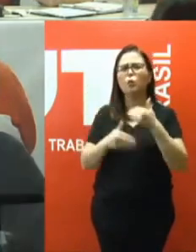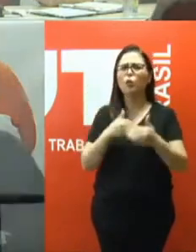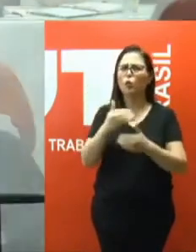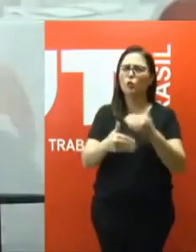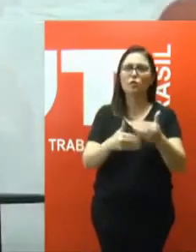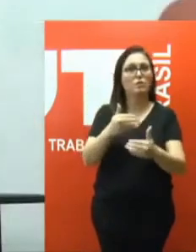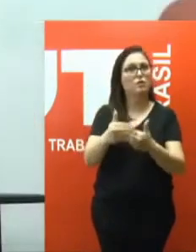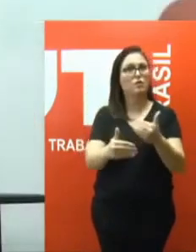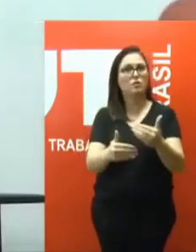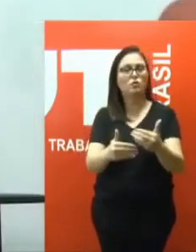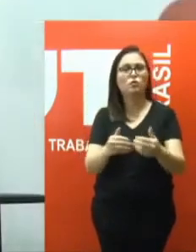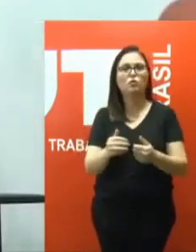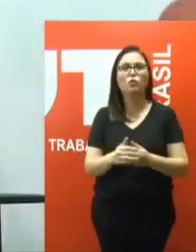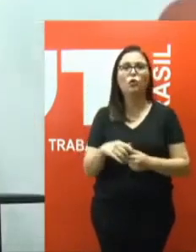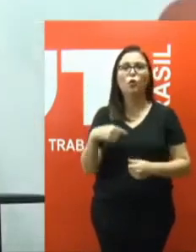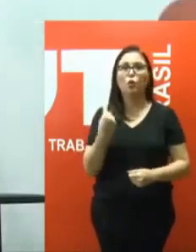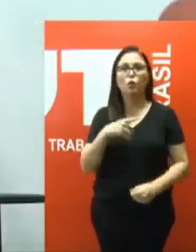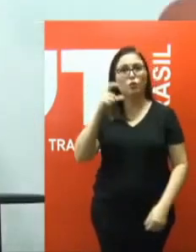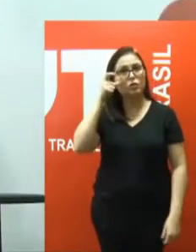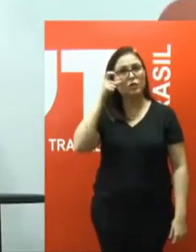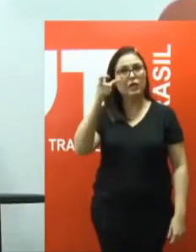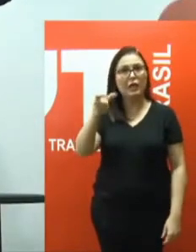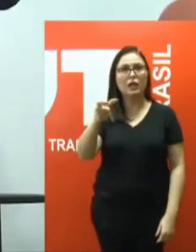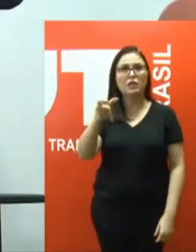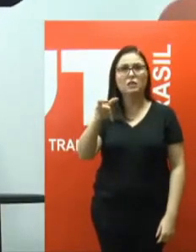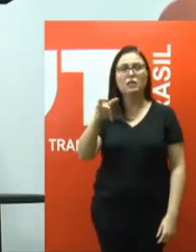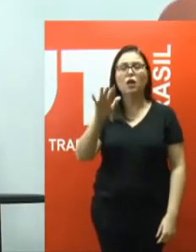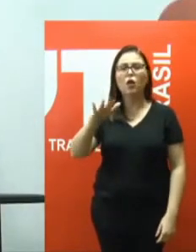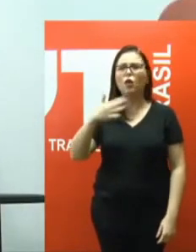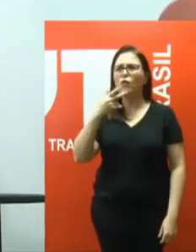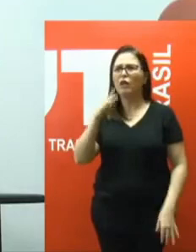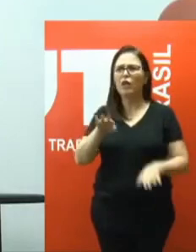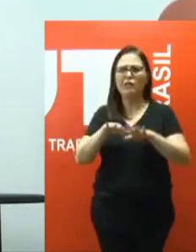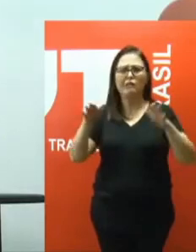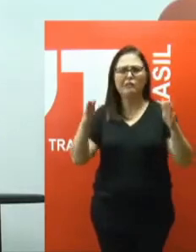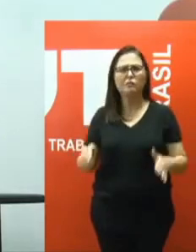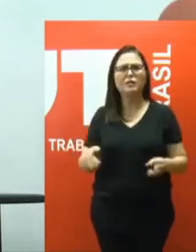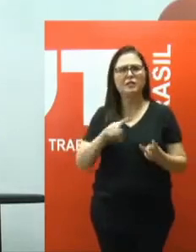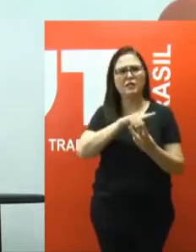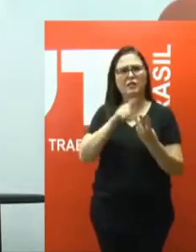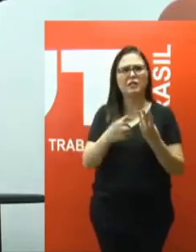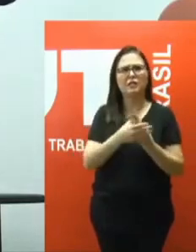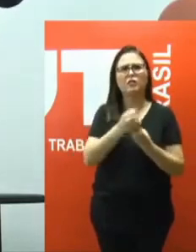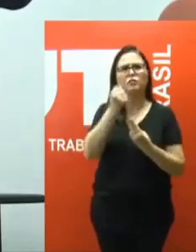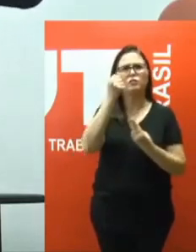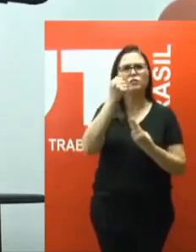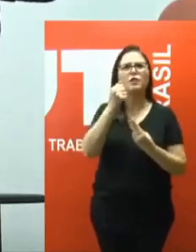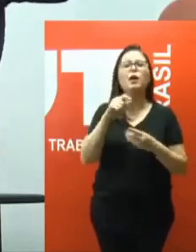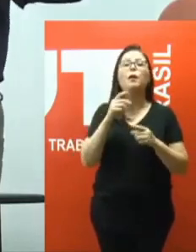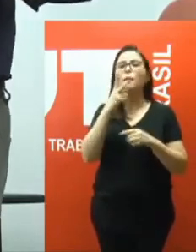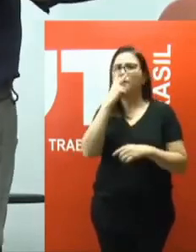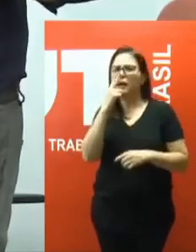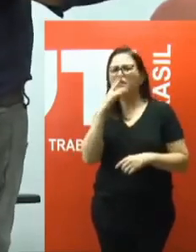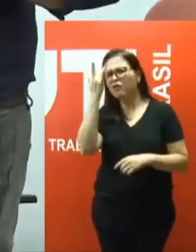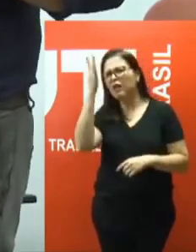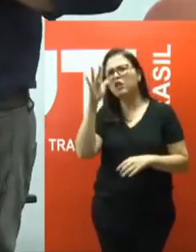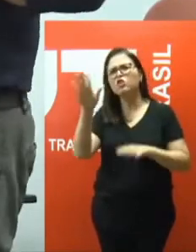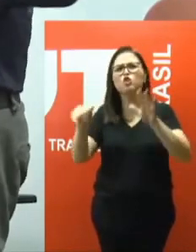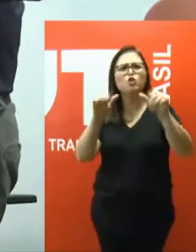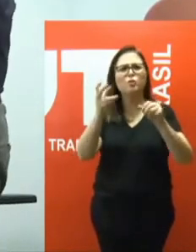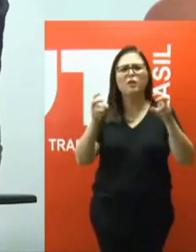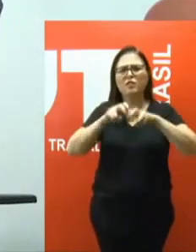O nosso grande interesse, né? É que quando você fala que tem uma mesa tripartite, que faz um acordo, parece que é fácil, né? Chamar as pessoas numa